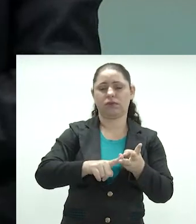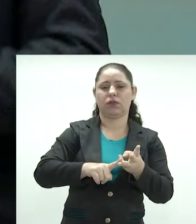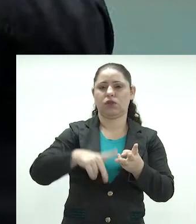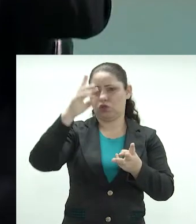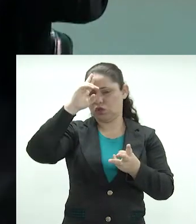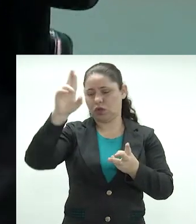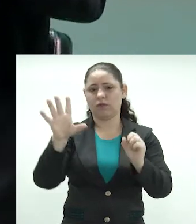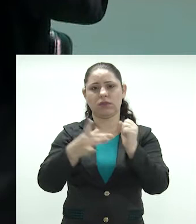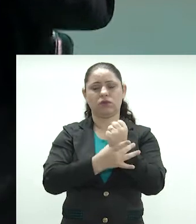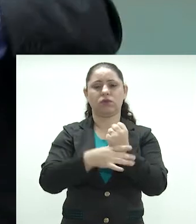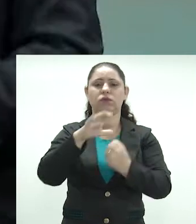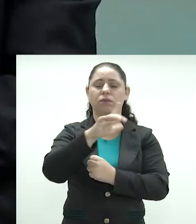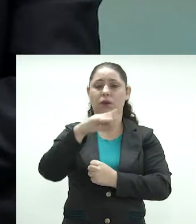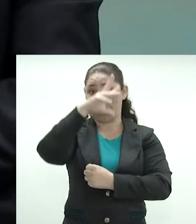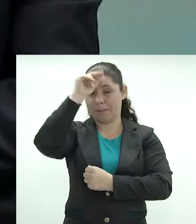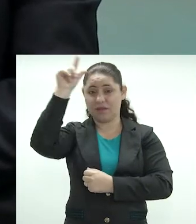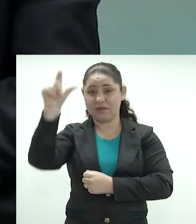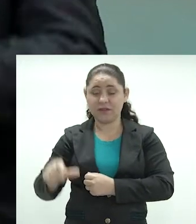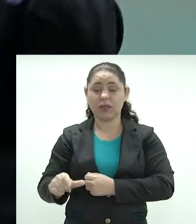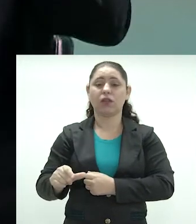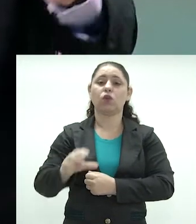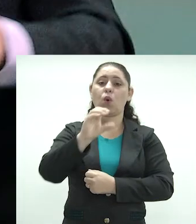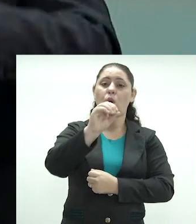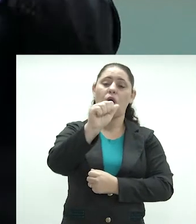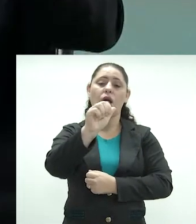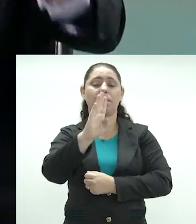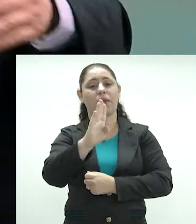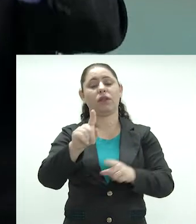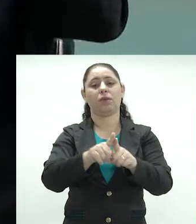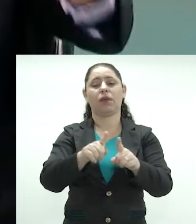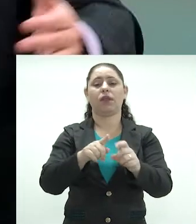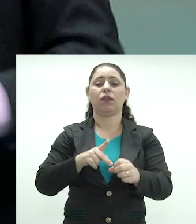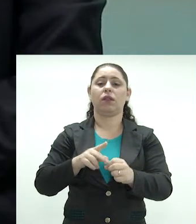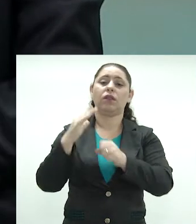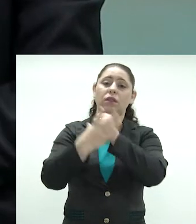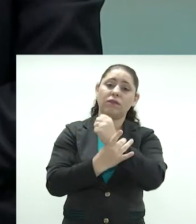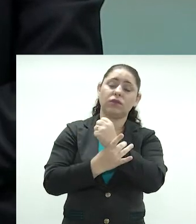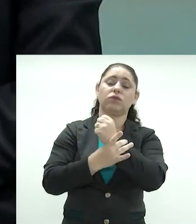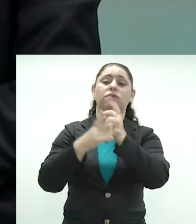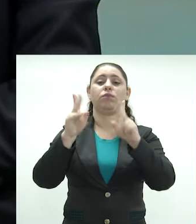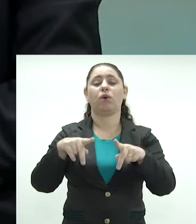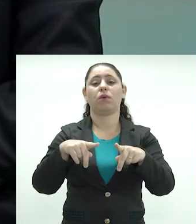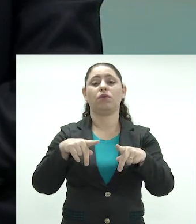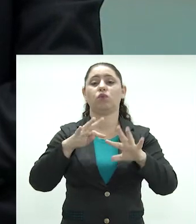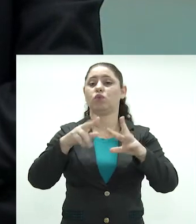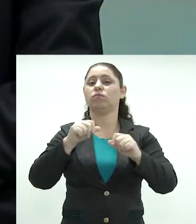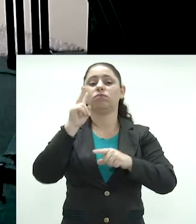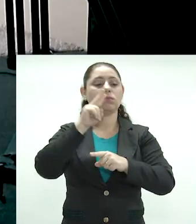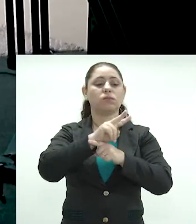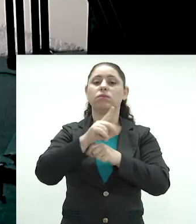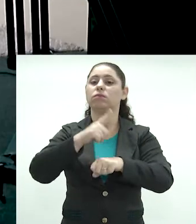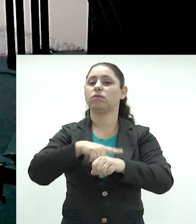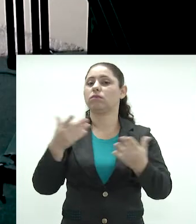dos bombeiros, chefe da segurança de Campo Grande, o prefeito de Campo Grande, OAB, Defensoria Pública, ou seja, todas as instituições, para que nós